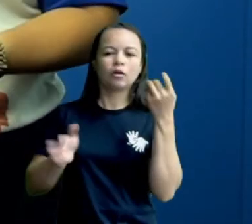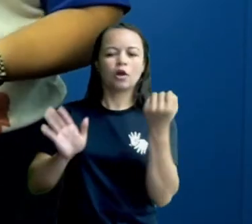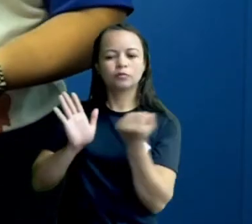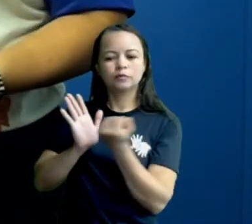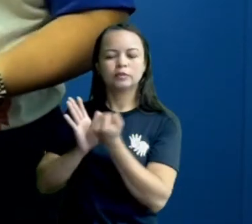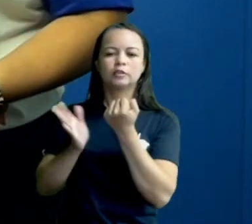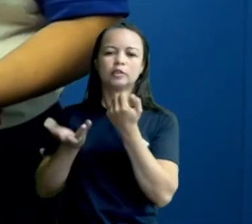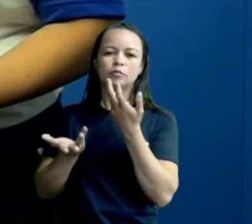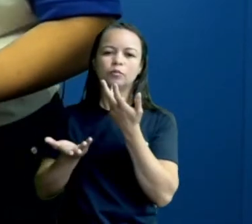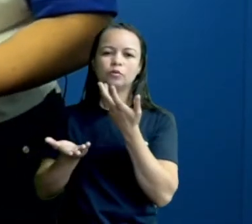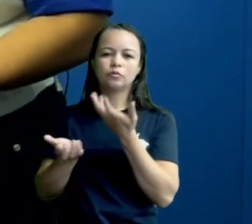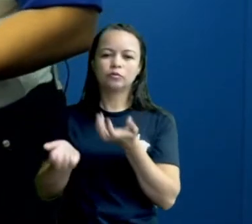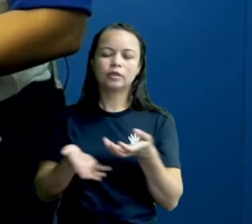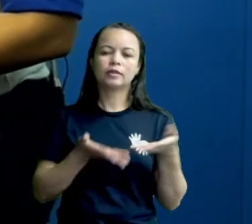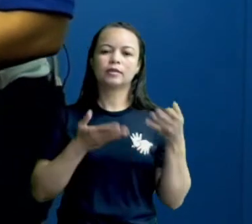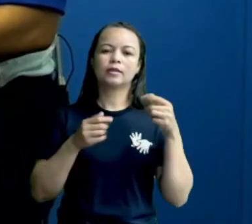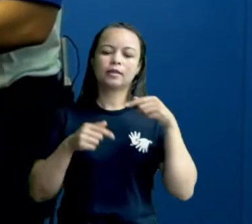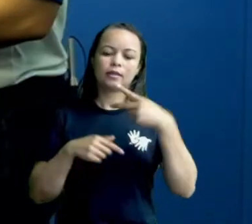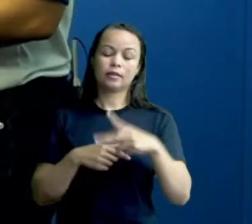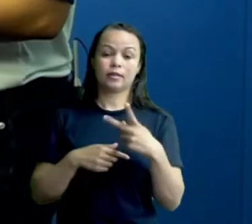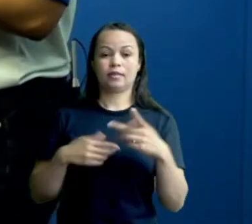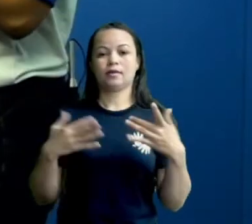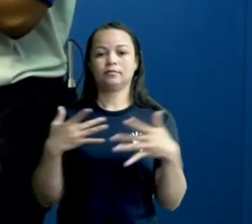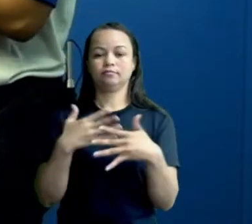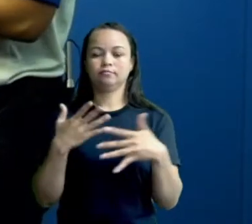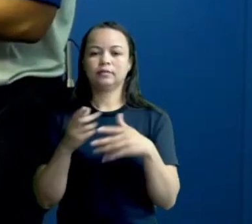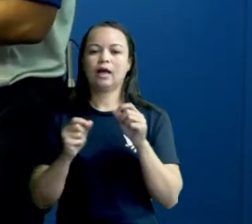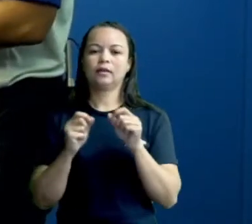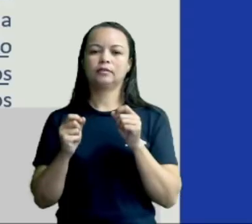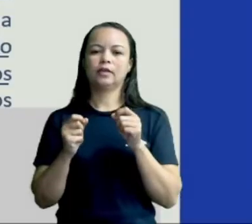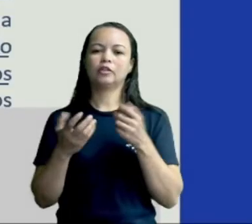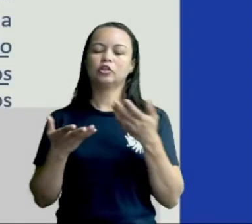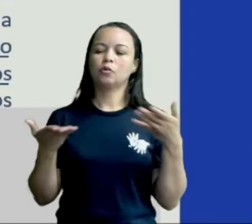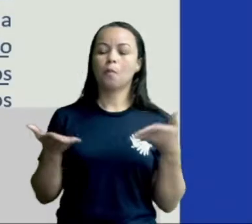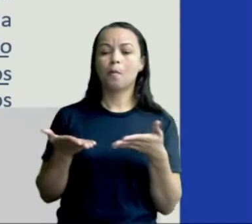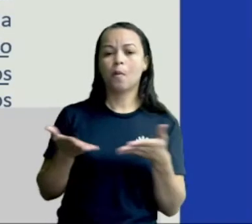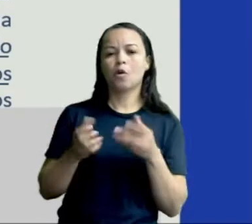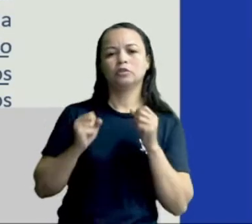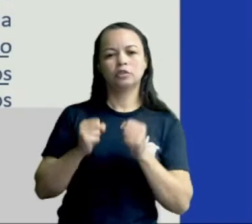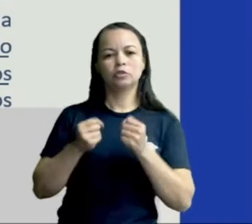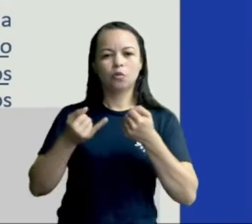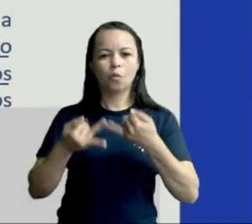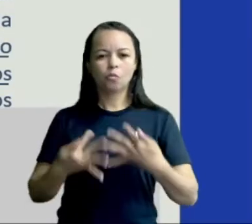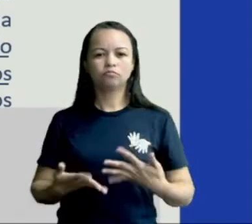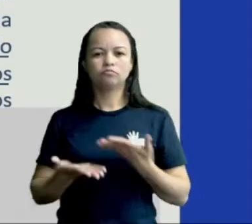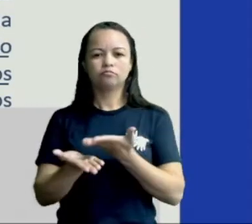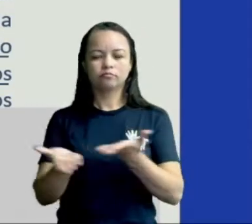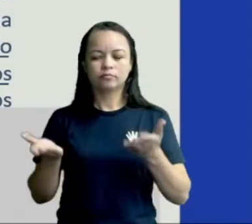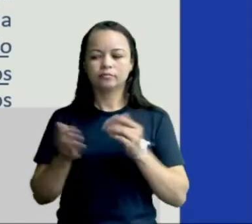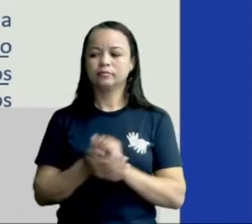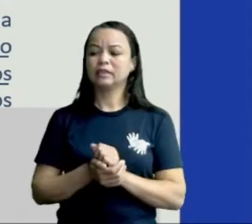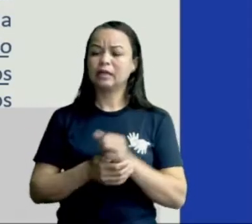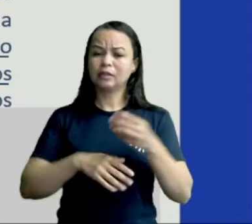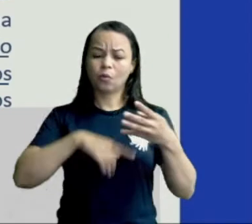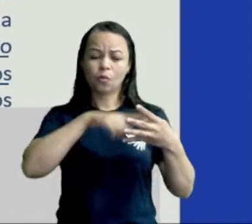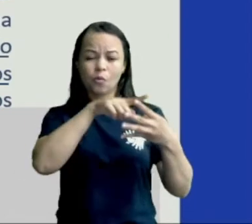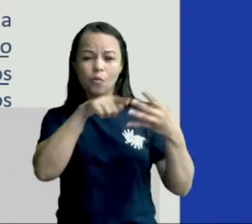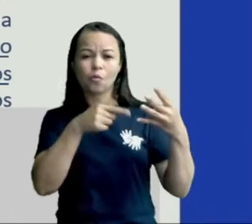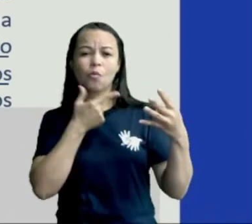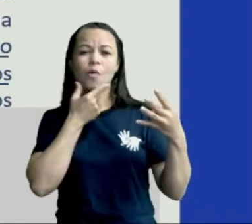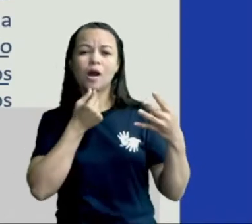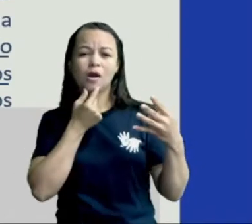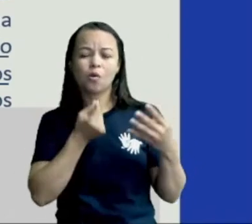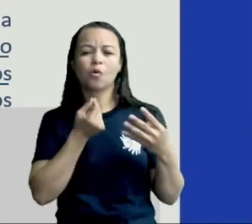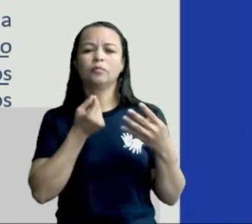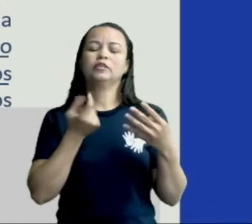recontar essa história hoje para vocês, certo? Então, André Vidal de Negreiros, João Fernandes Vieira, Henrique Dias, Felipe